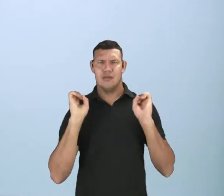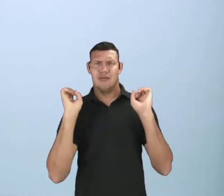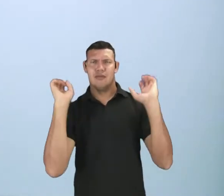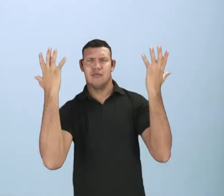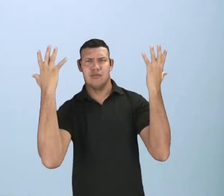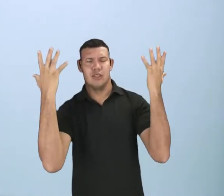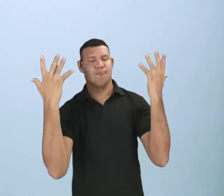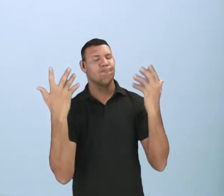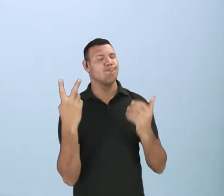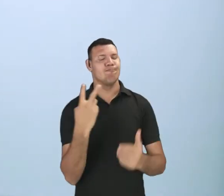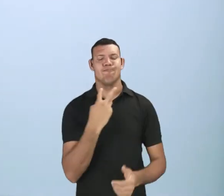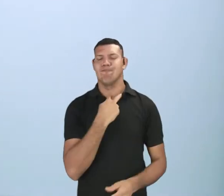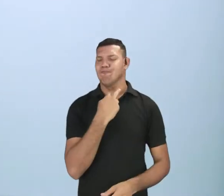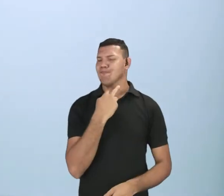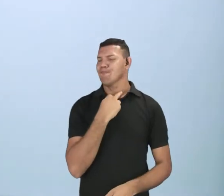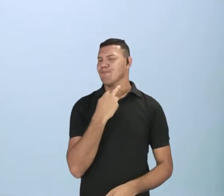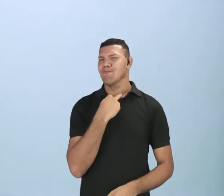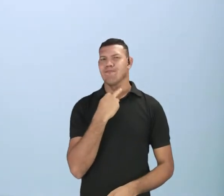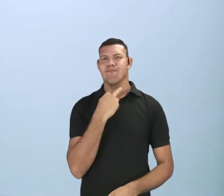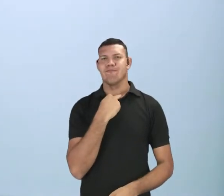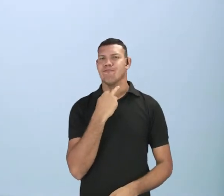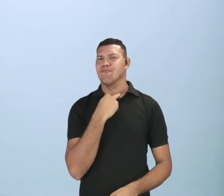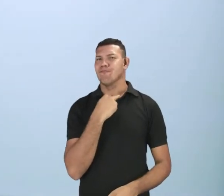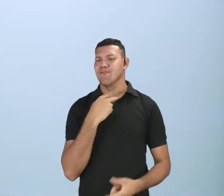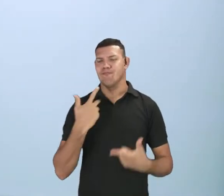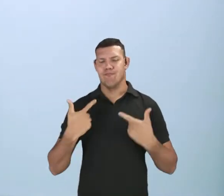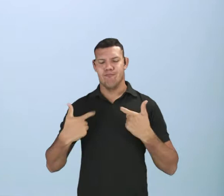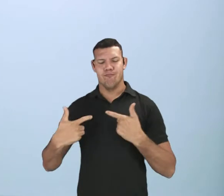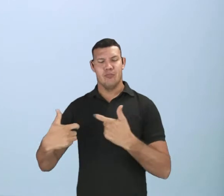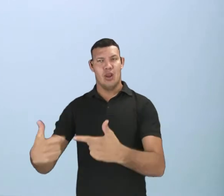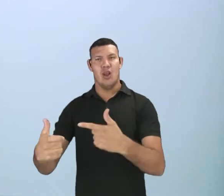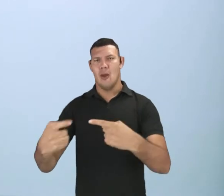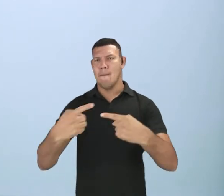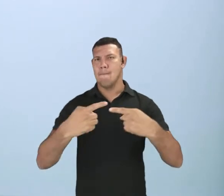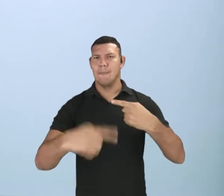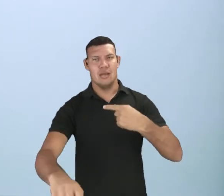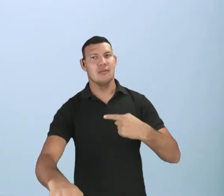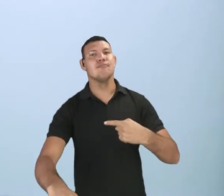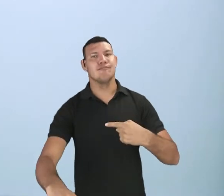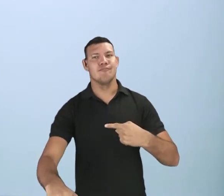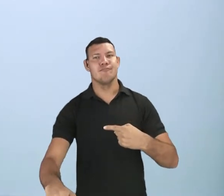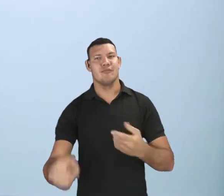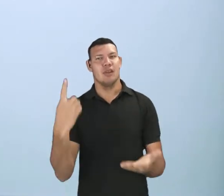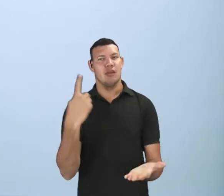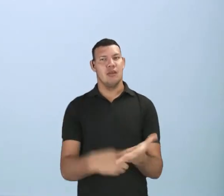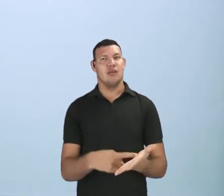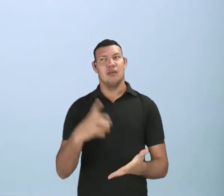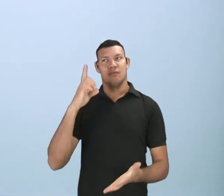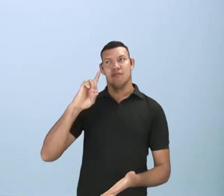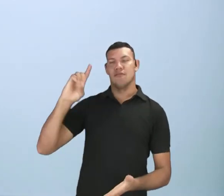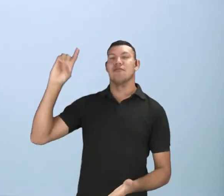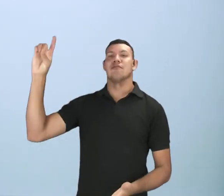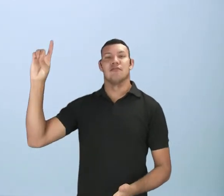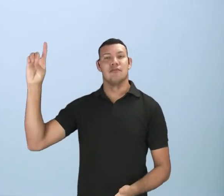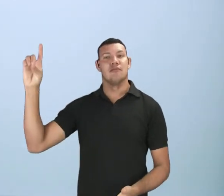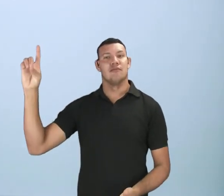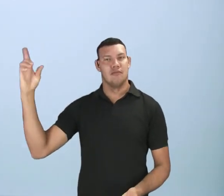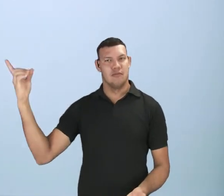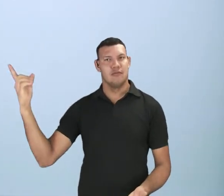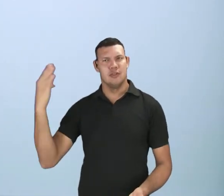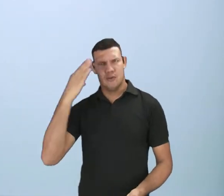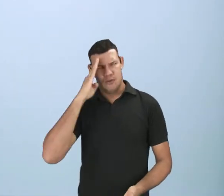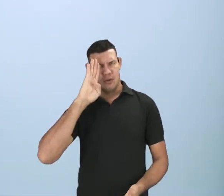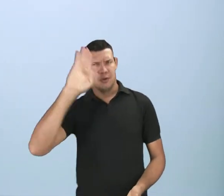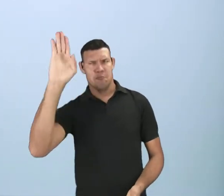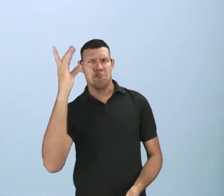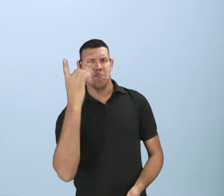festividades, não poderia ter guerras. Então, foi chamado de trégua de Deus, né? Então, durante as principais